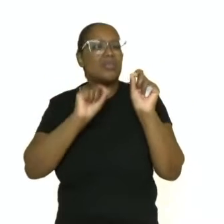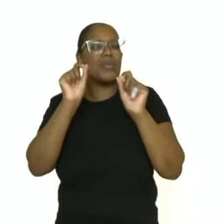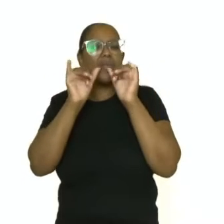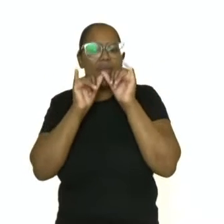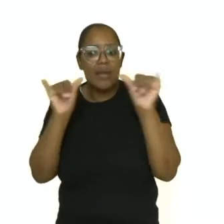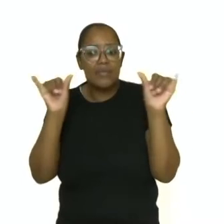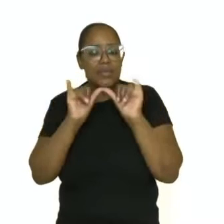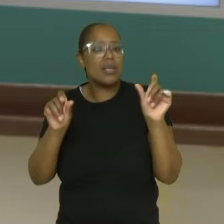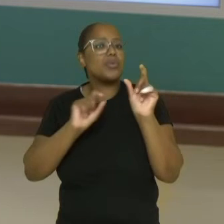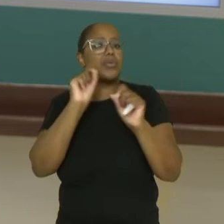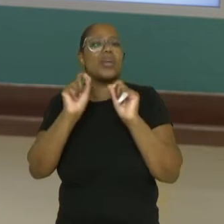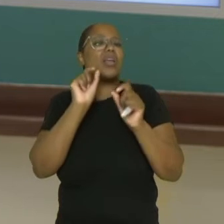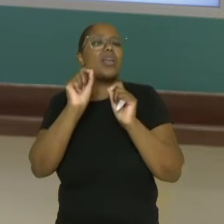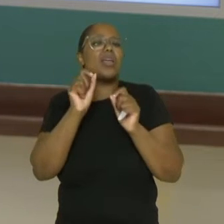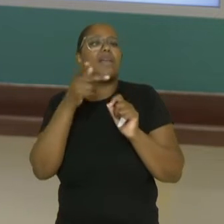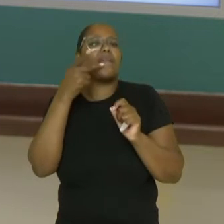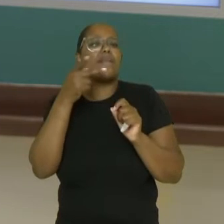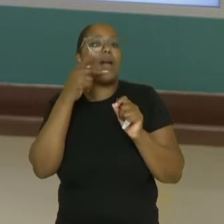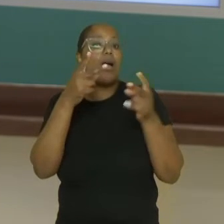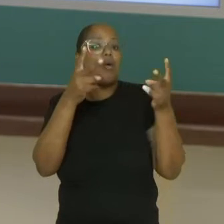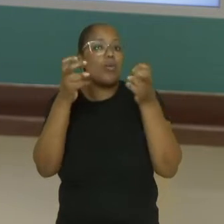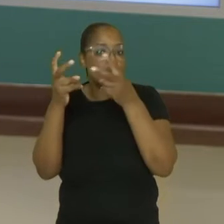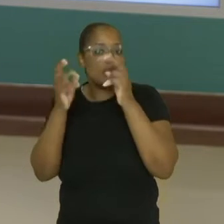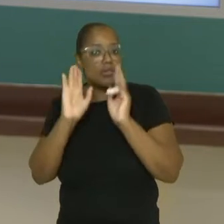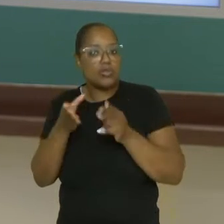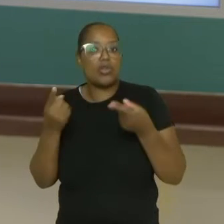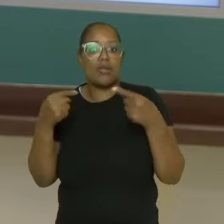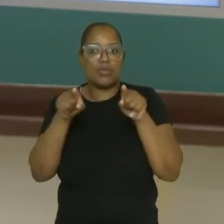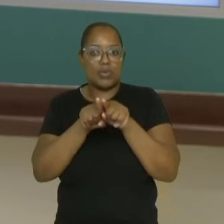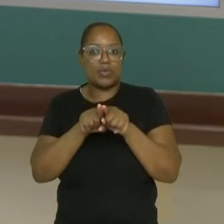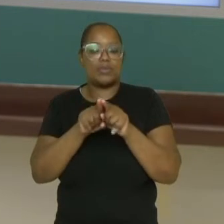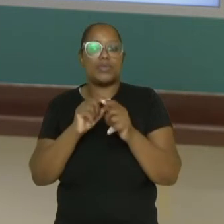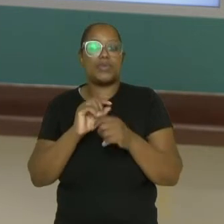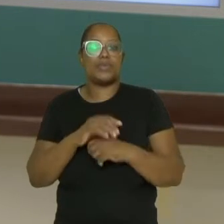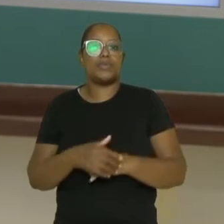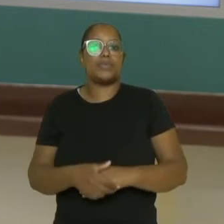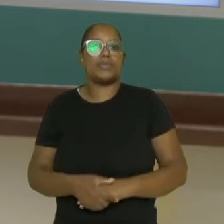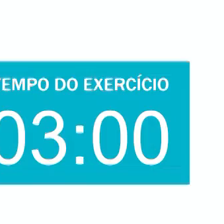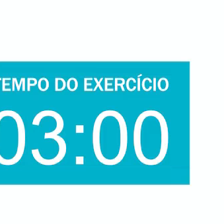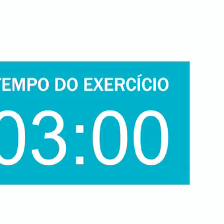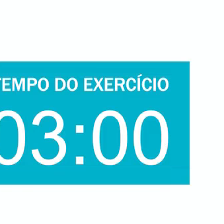uma declaração aqui? Observe, já voltamos.